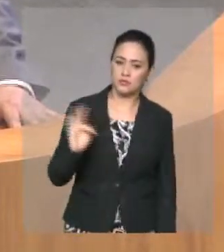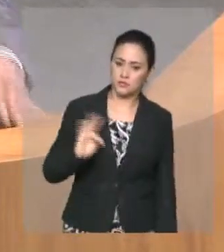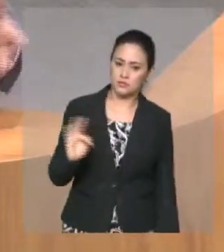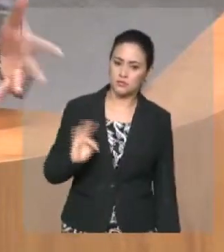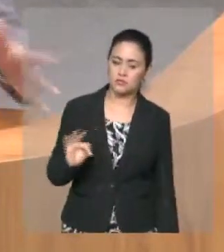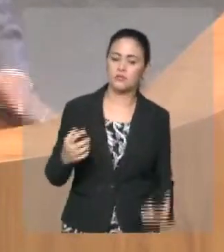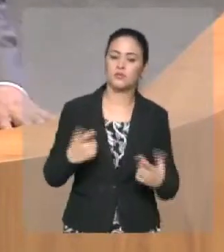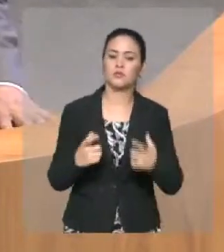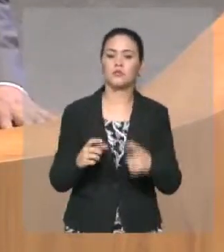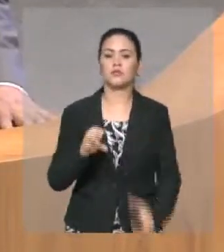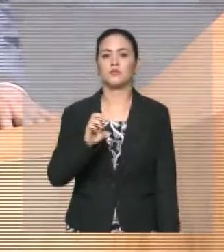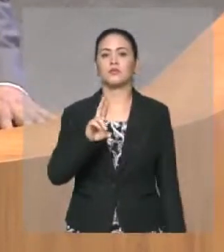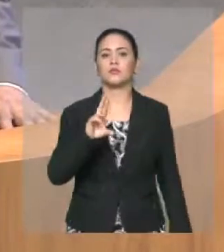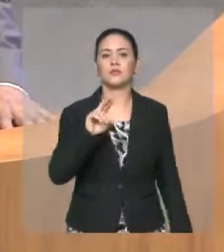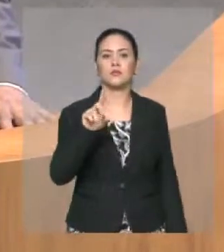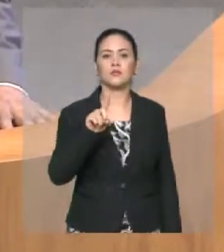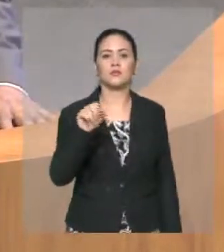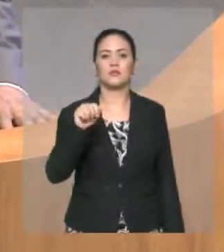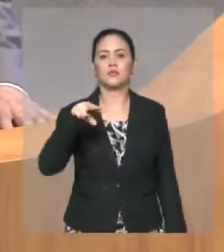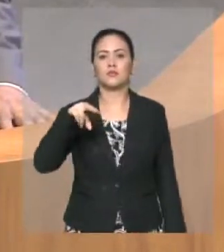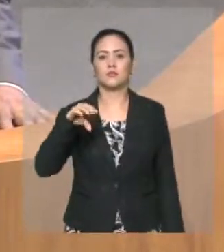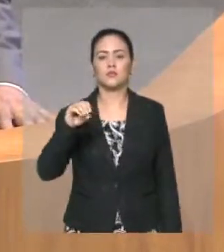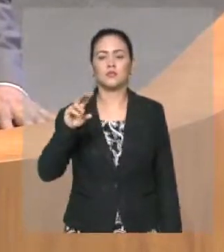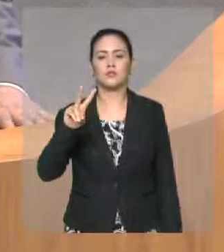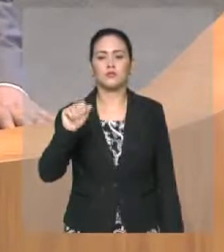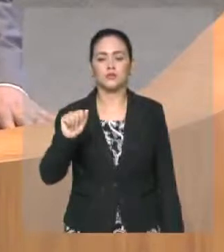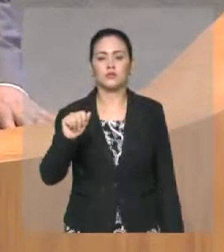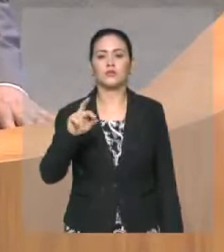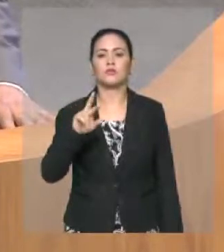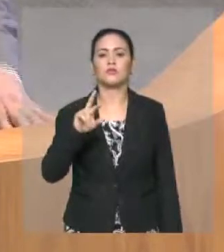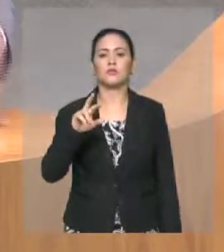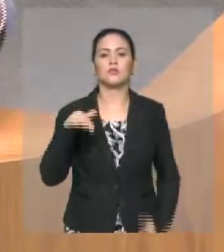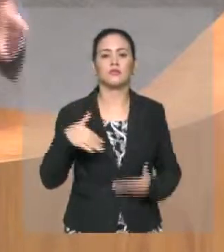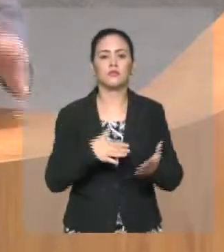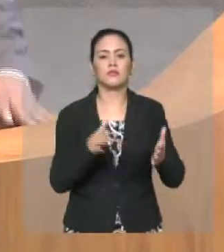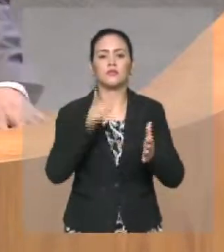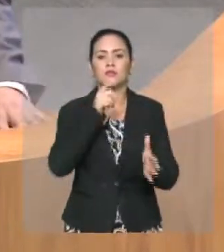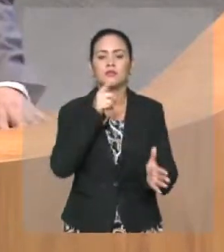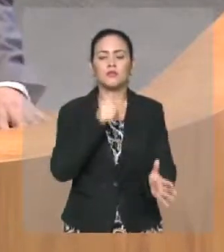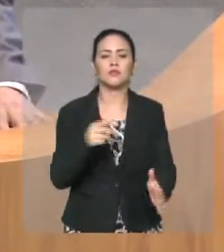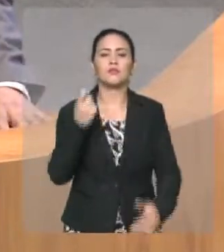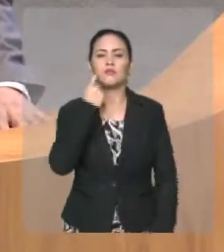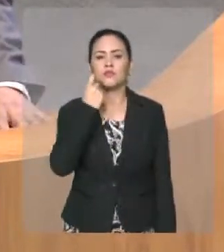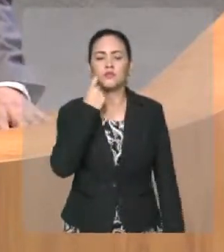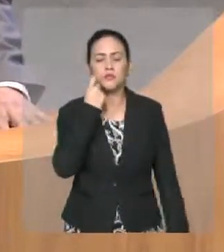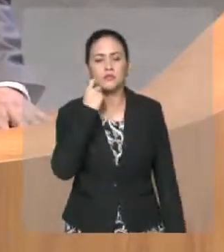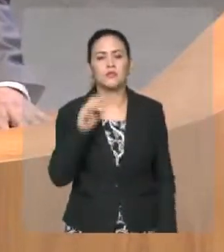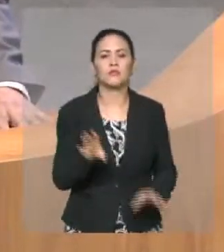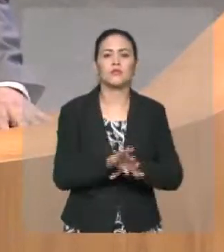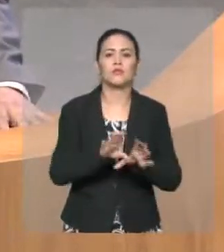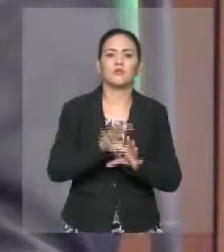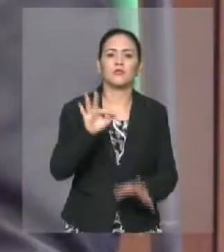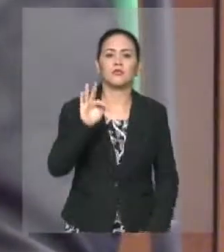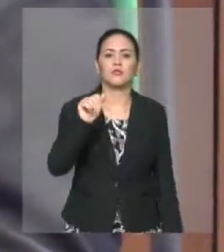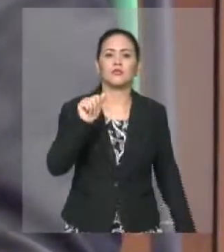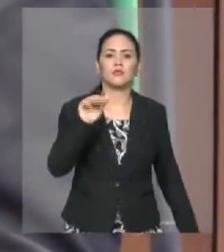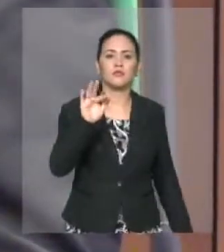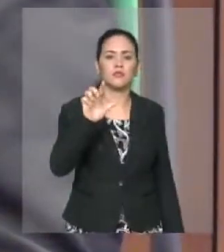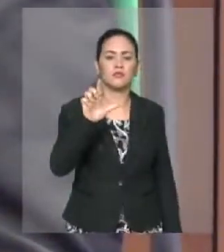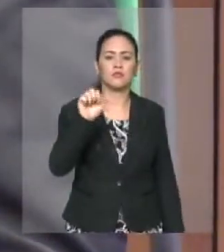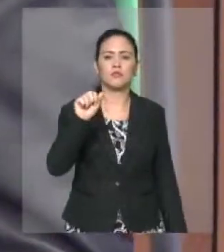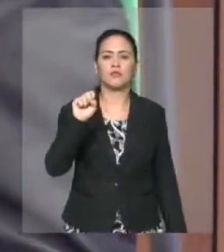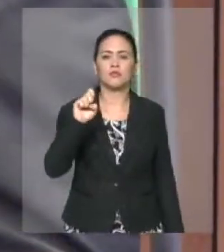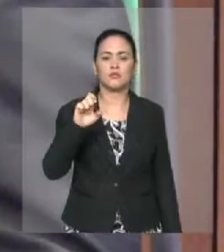em Cruza Nova, Rio dos Peixes e Fala Sol. Obra essa que está bem encaminhada, graças a Deus, e aquele povo está de